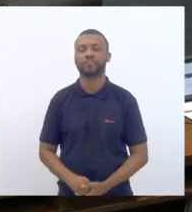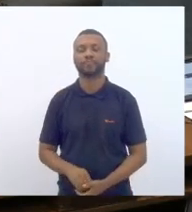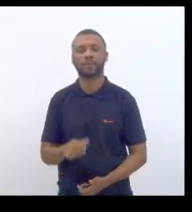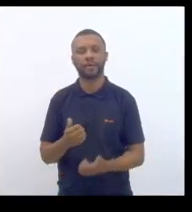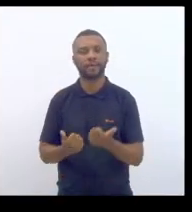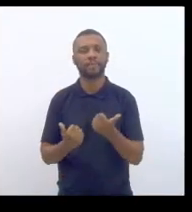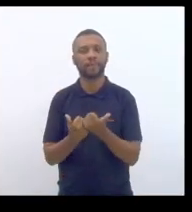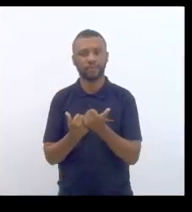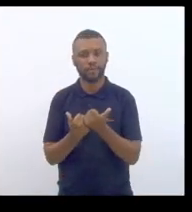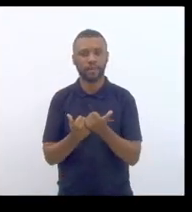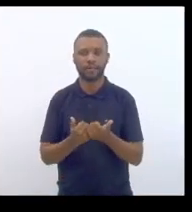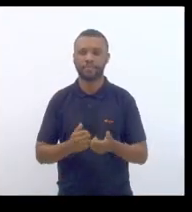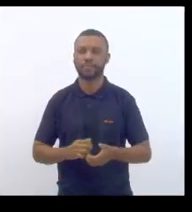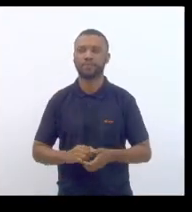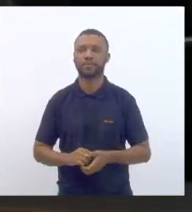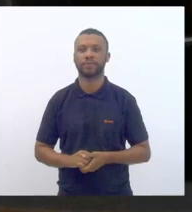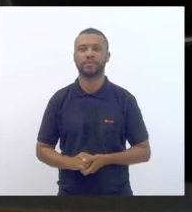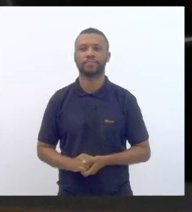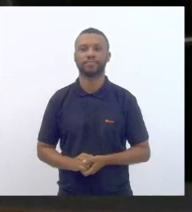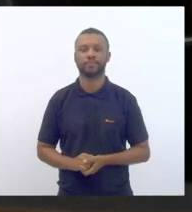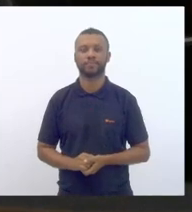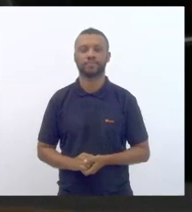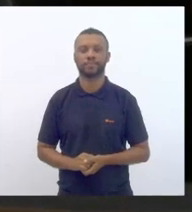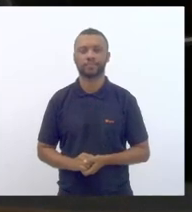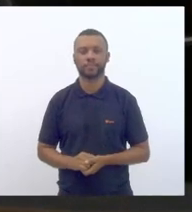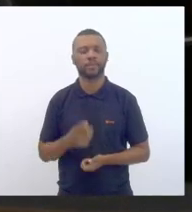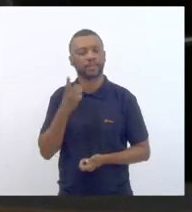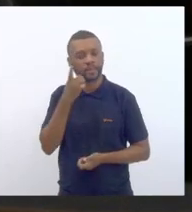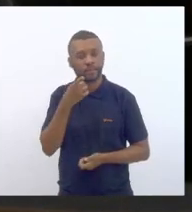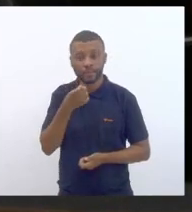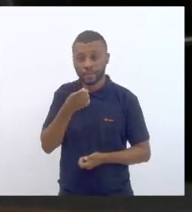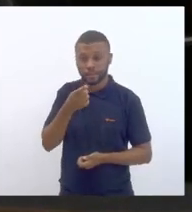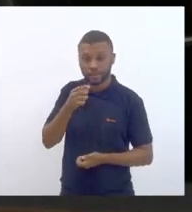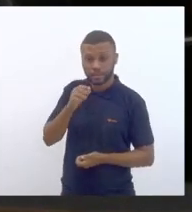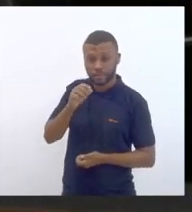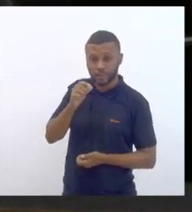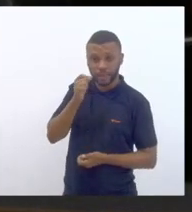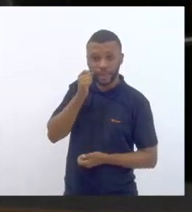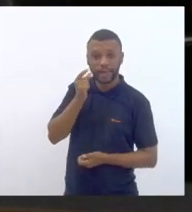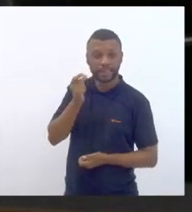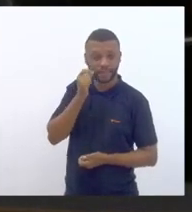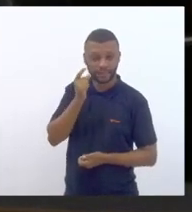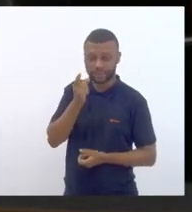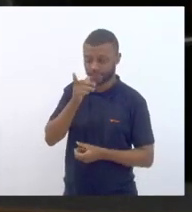Favorável, presidente. Deputado Giovanni Ratinho, vota sim, 20.